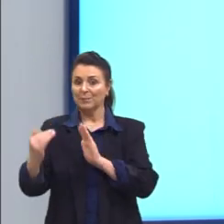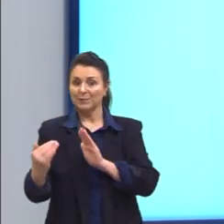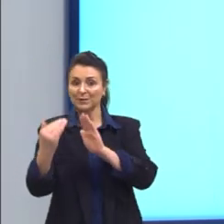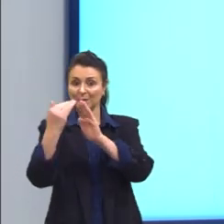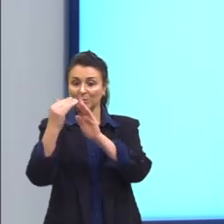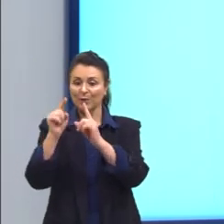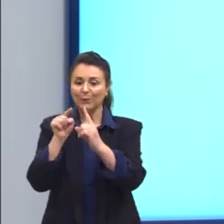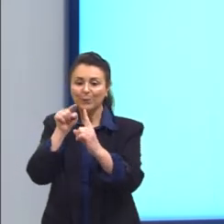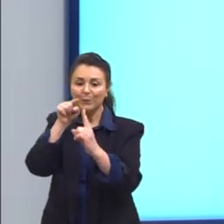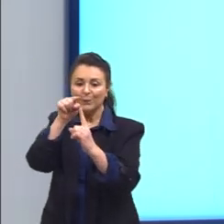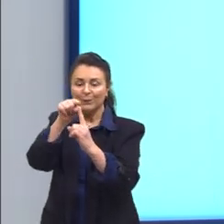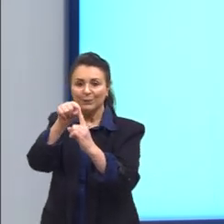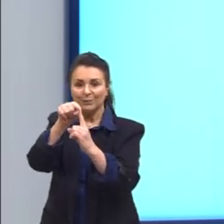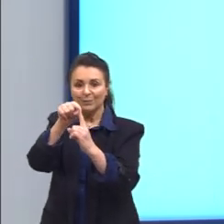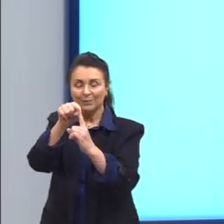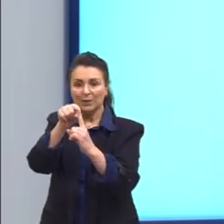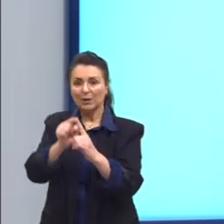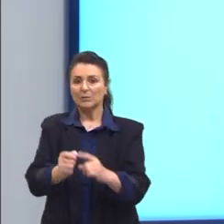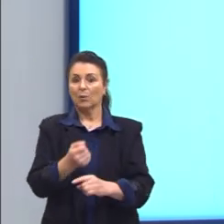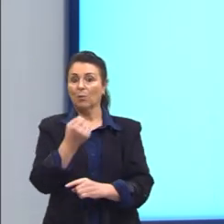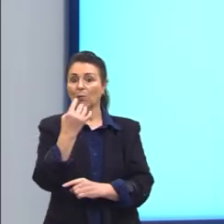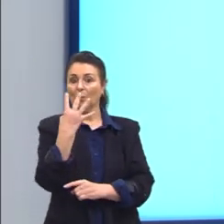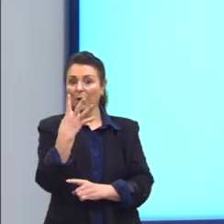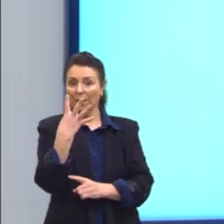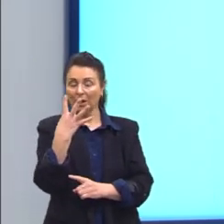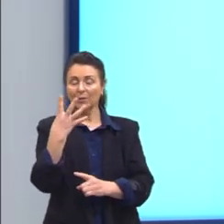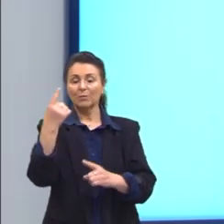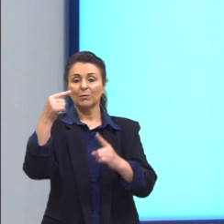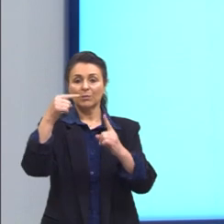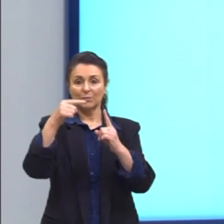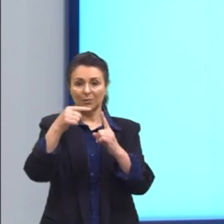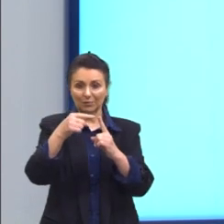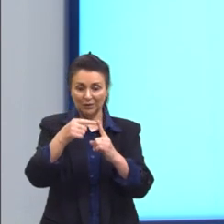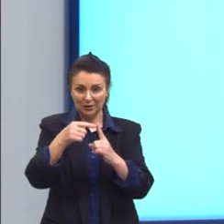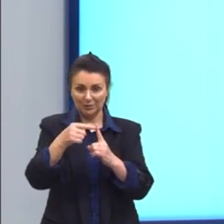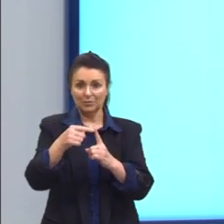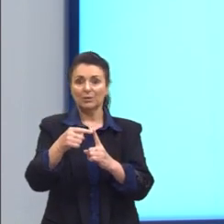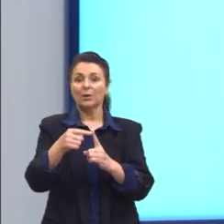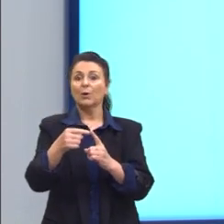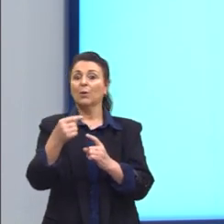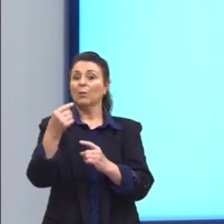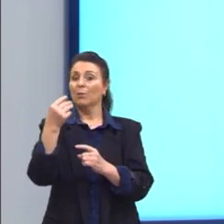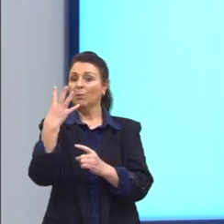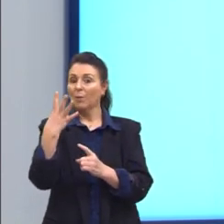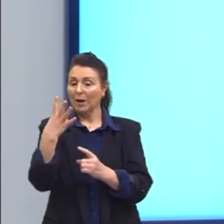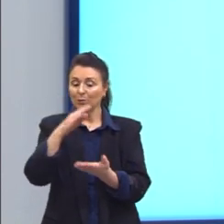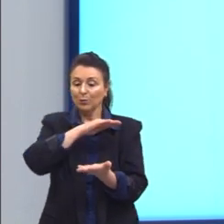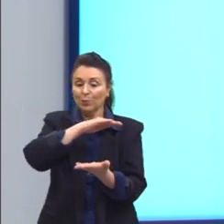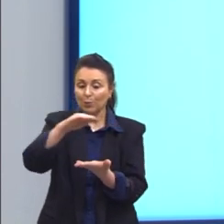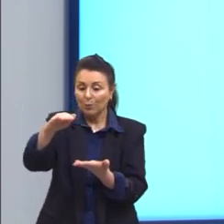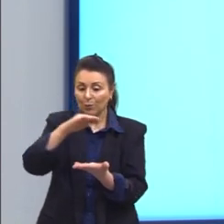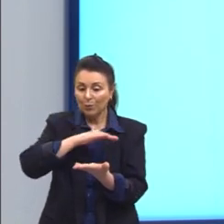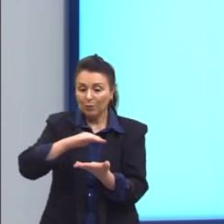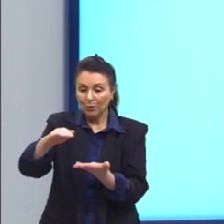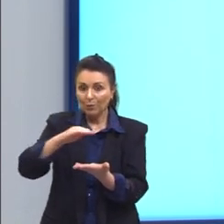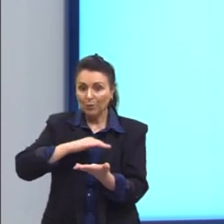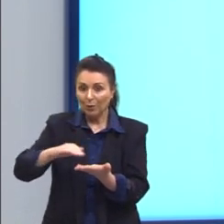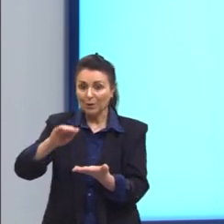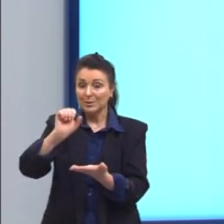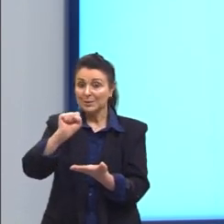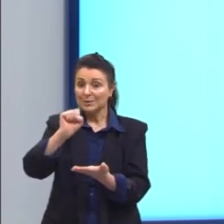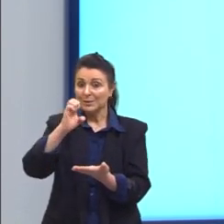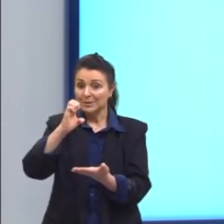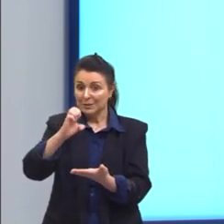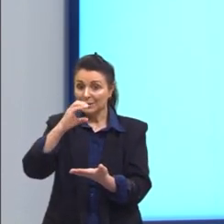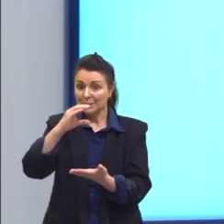Então como nós temos quatro vértices serão realizadas quatro secções tá cada